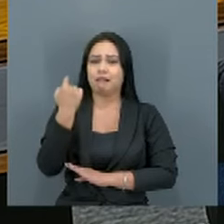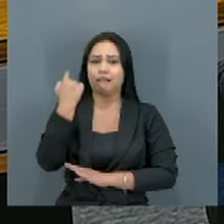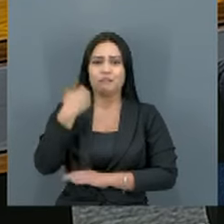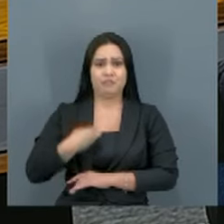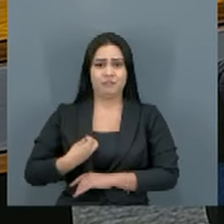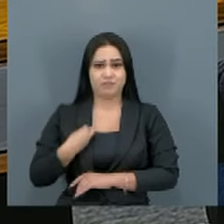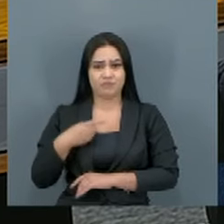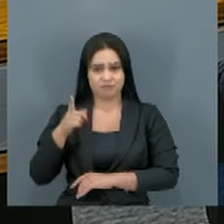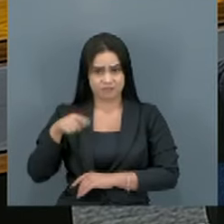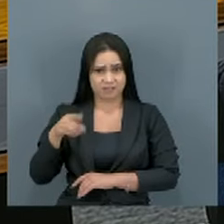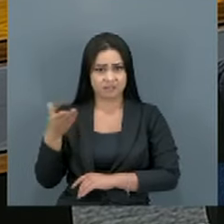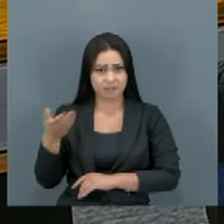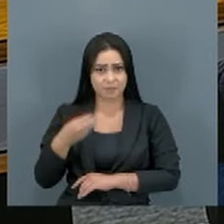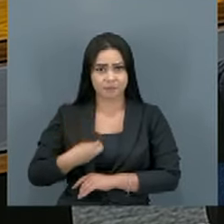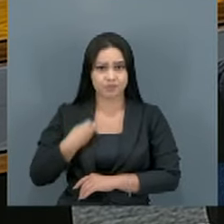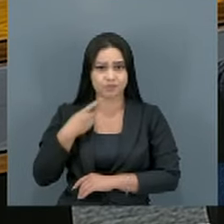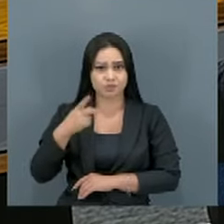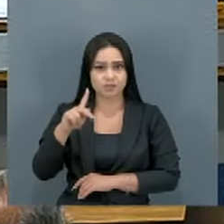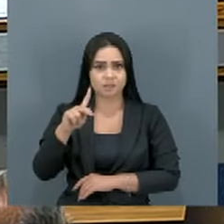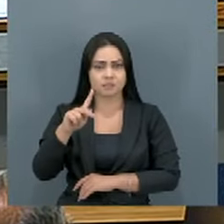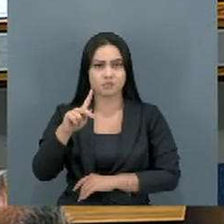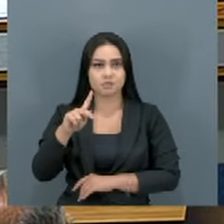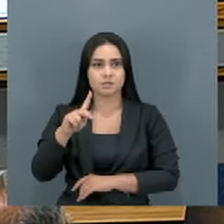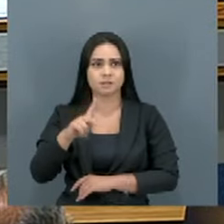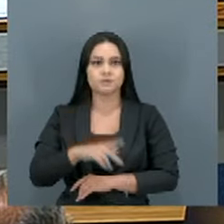que o senhor quer para a sua vida?